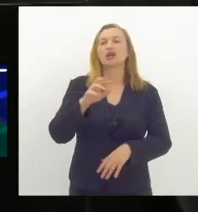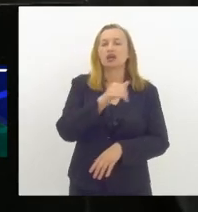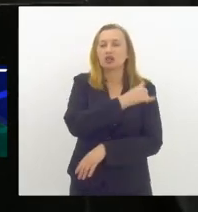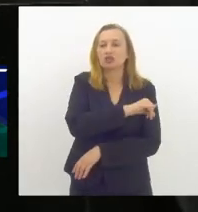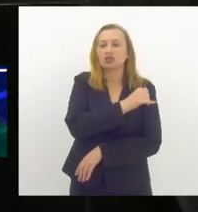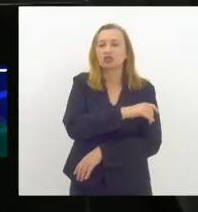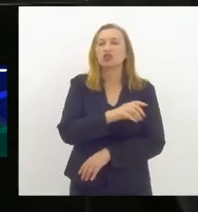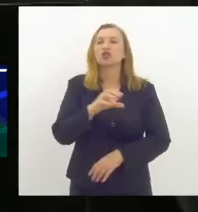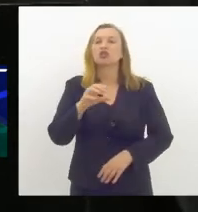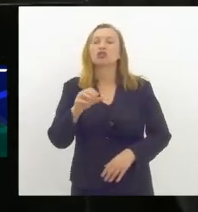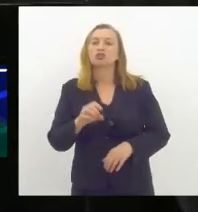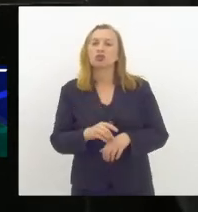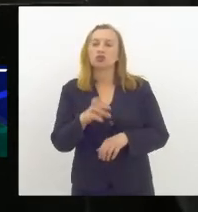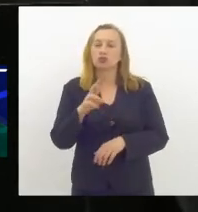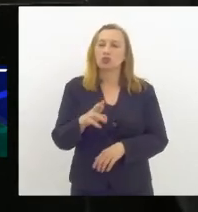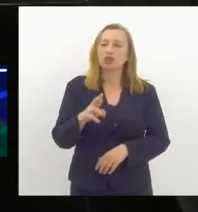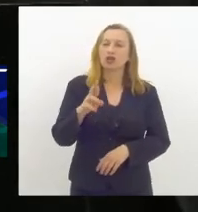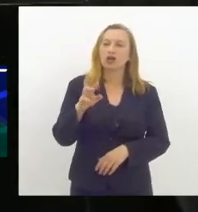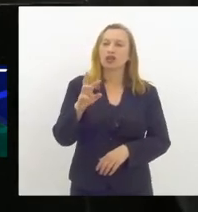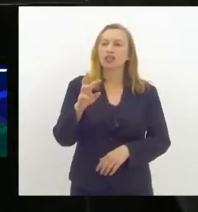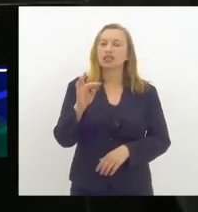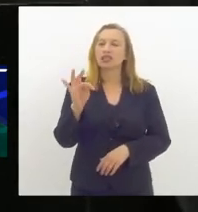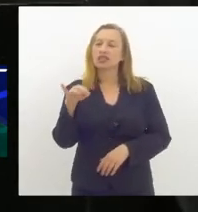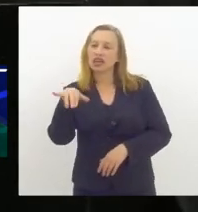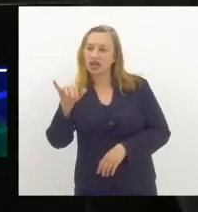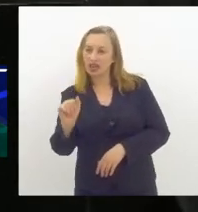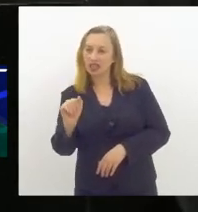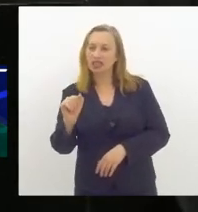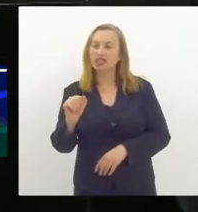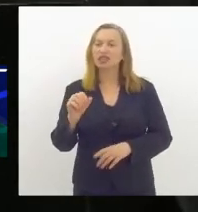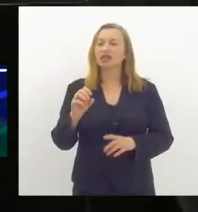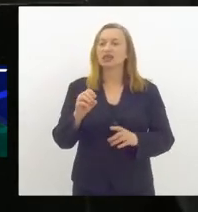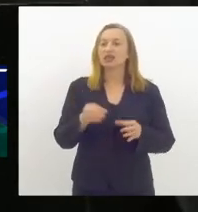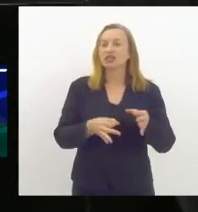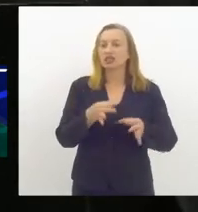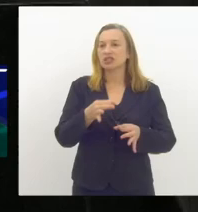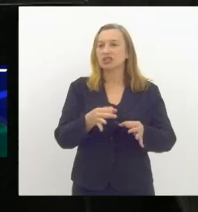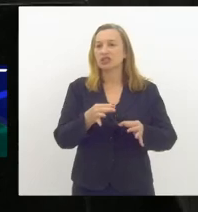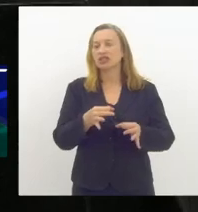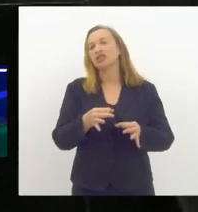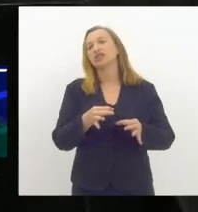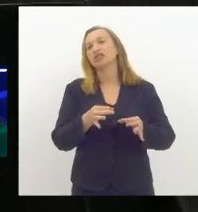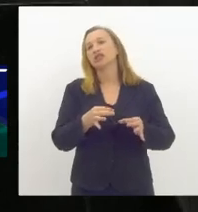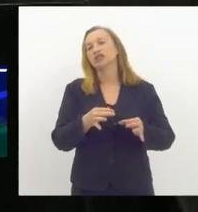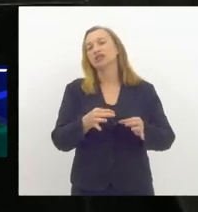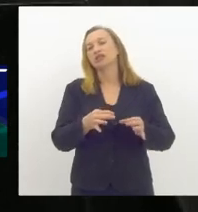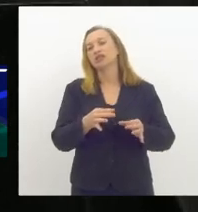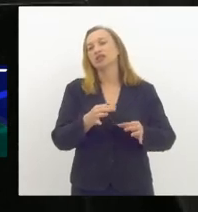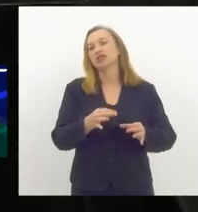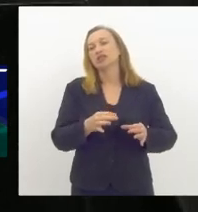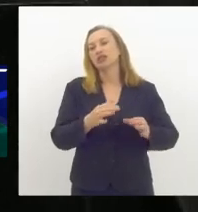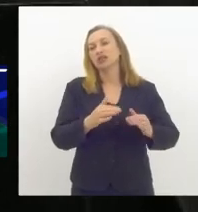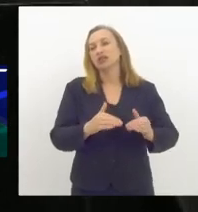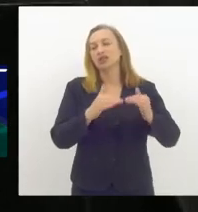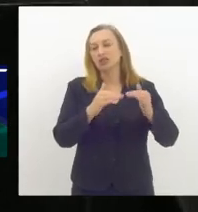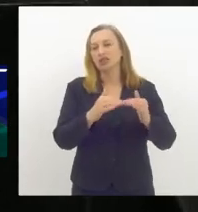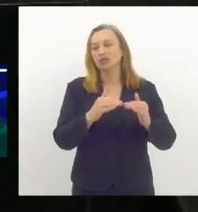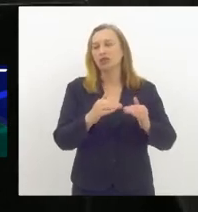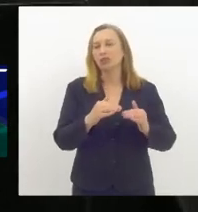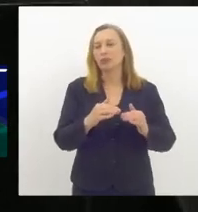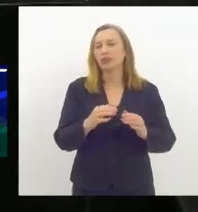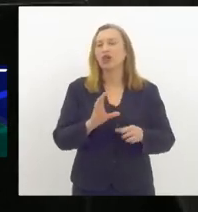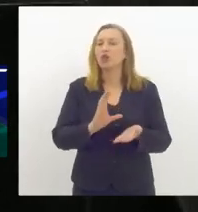da Dra Tânia risível desembargadora e primeira ouvidora da mulher do